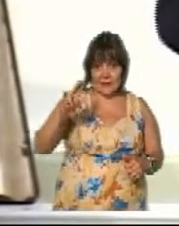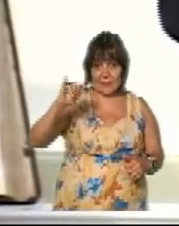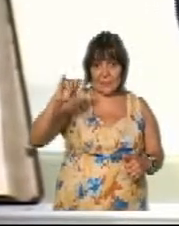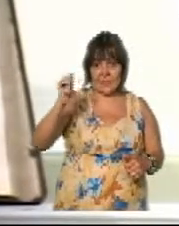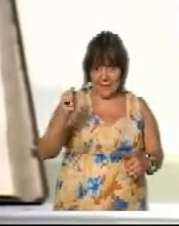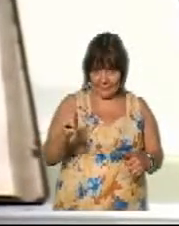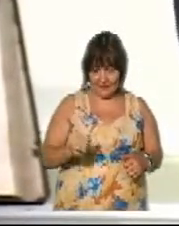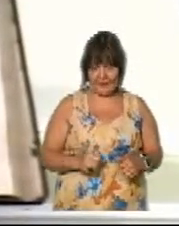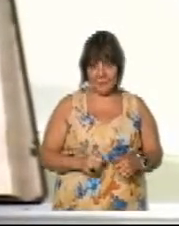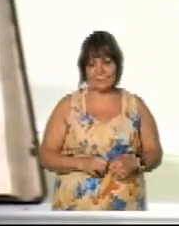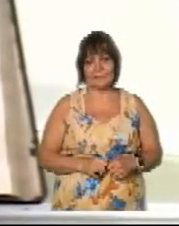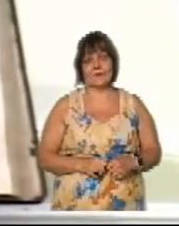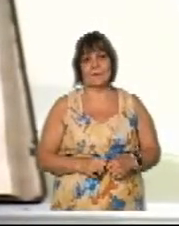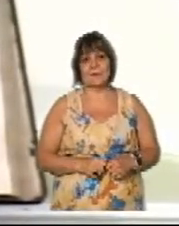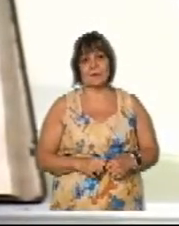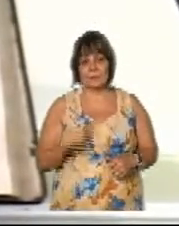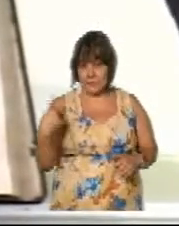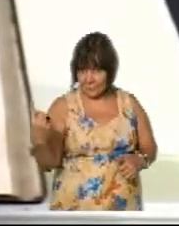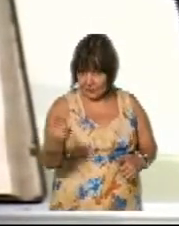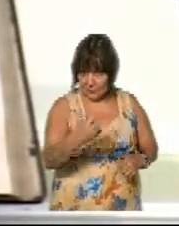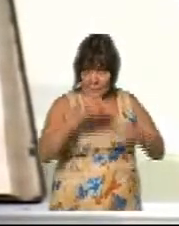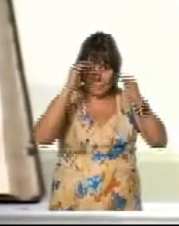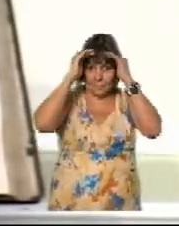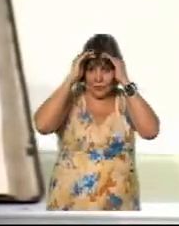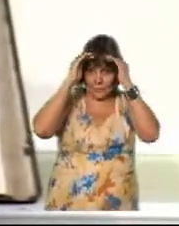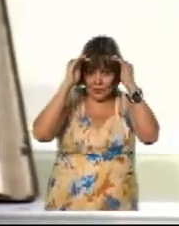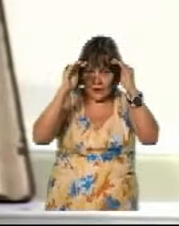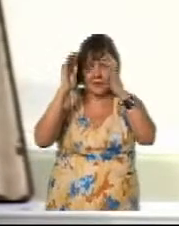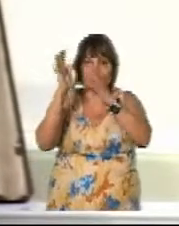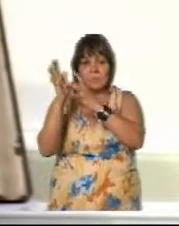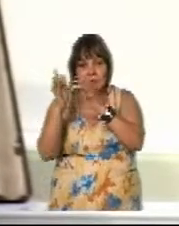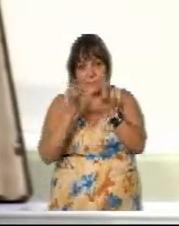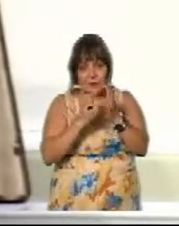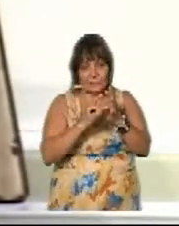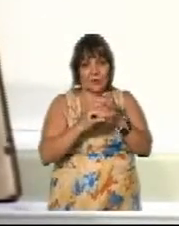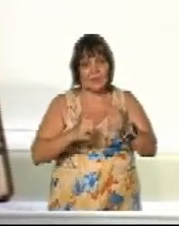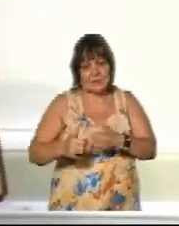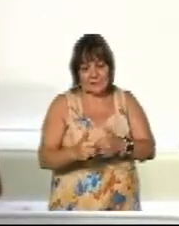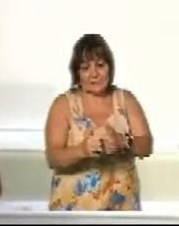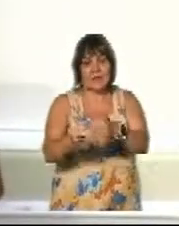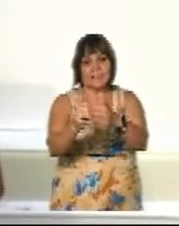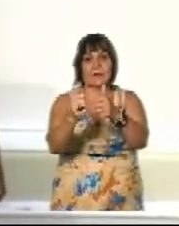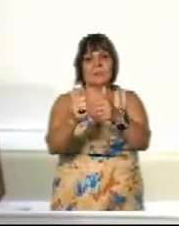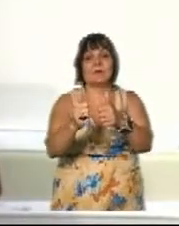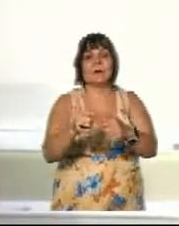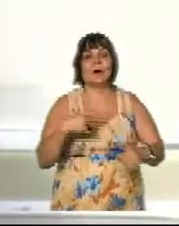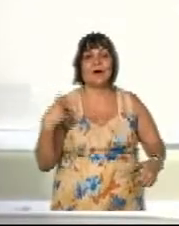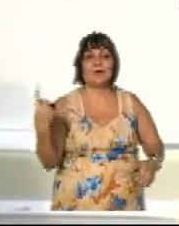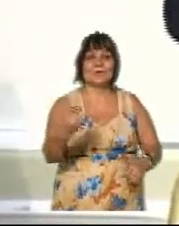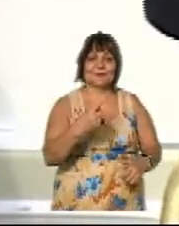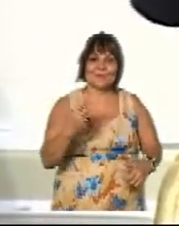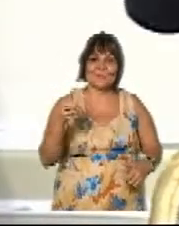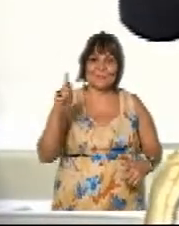os ensinamentos do mestre, você está seguindo os ensinamentos do teu guia. Olha,